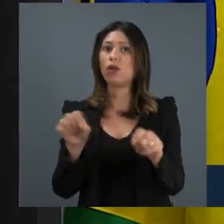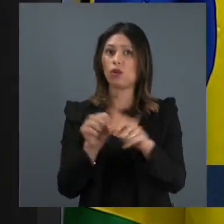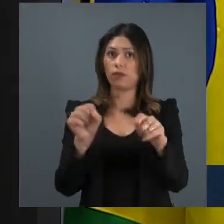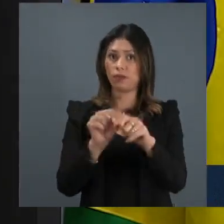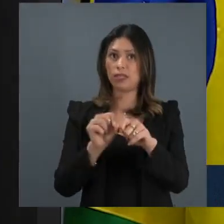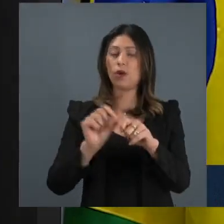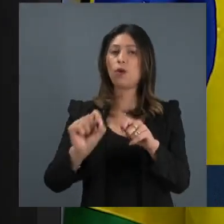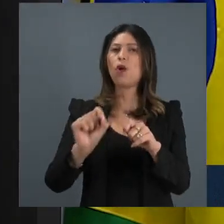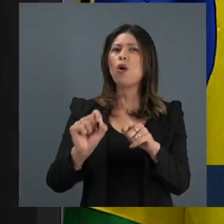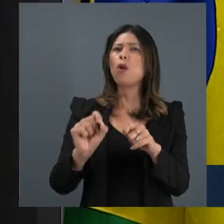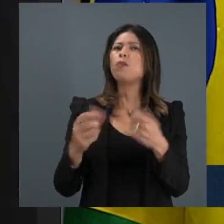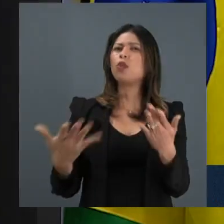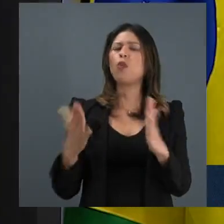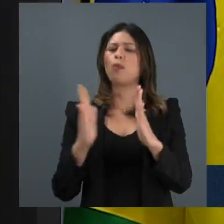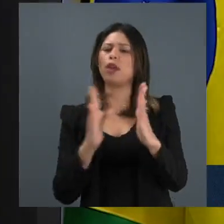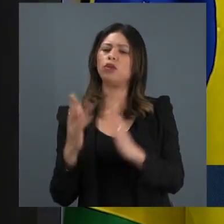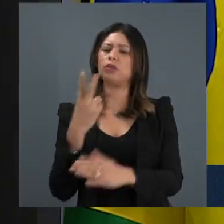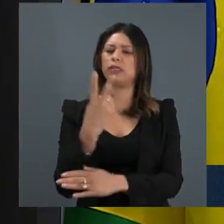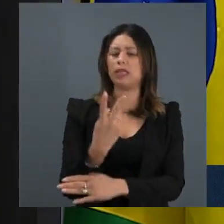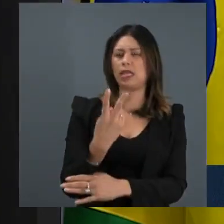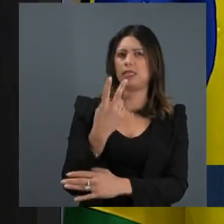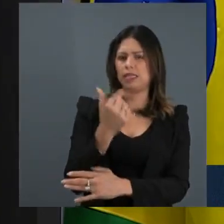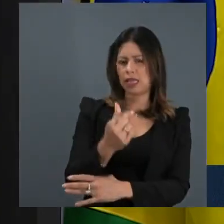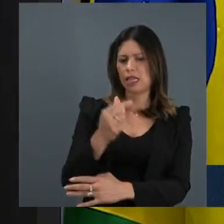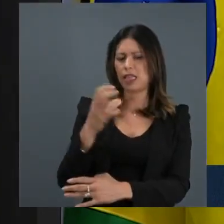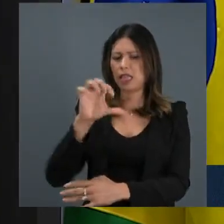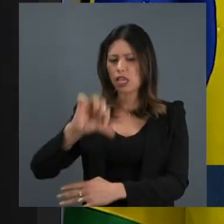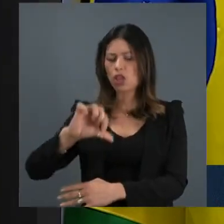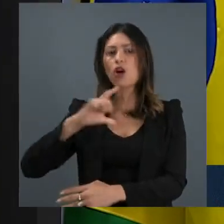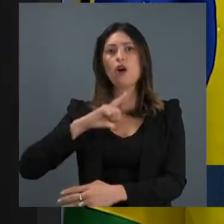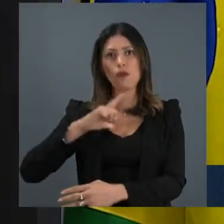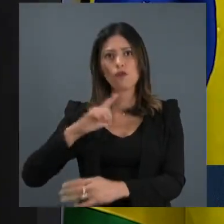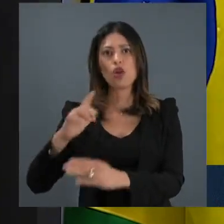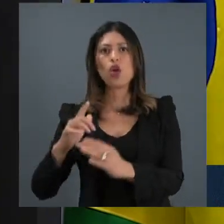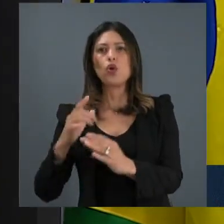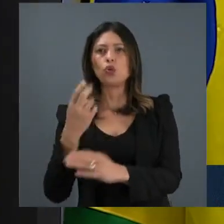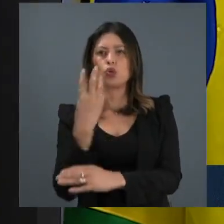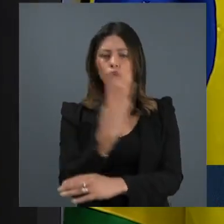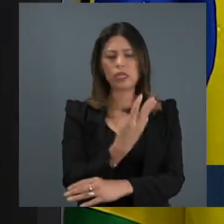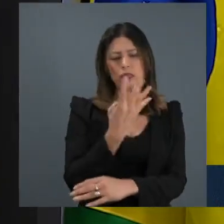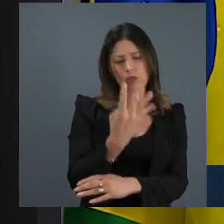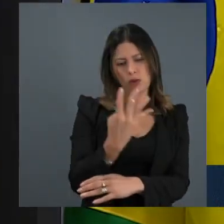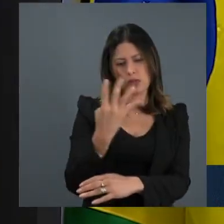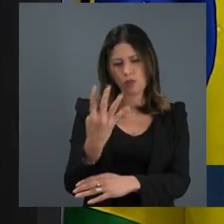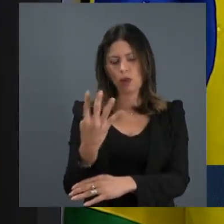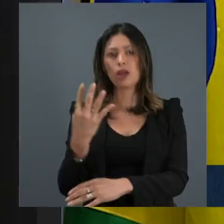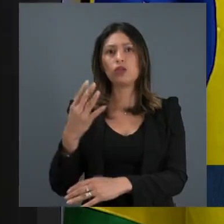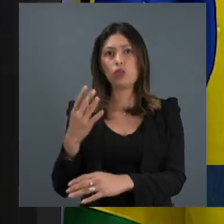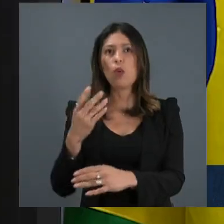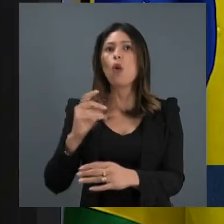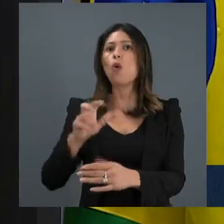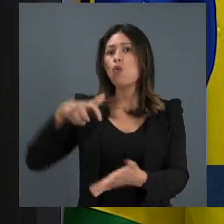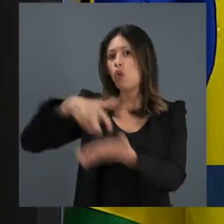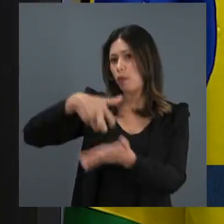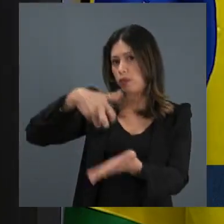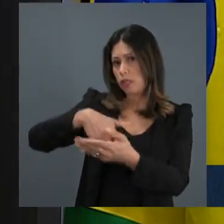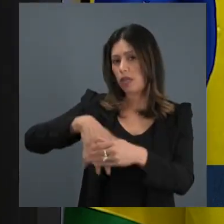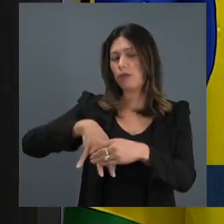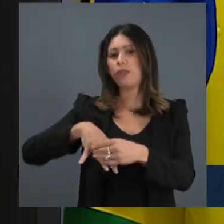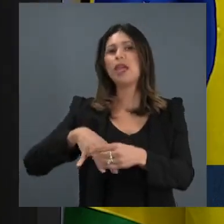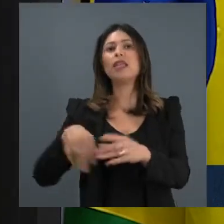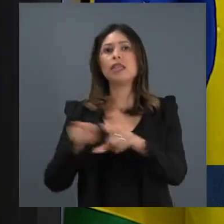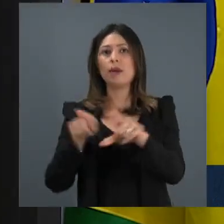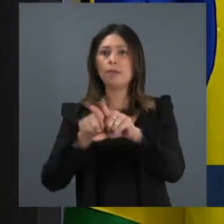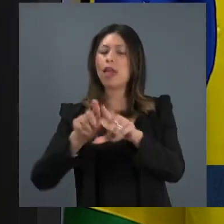79 fases, durante 7 anos, promoveu 244 ações penais e condenou à prisão